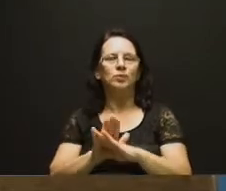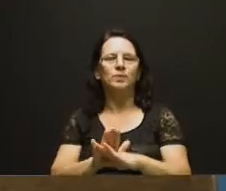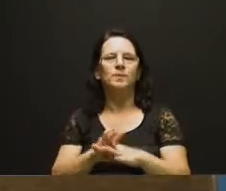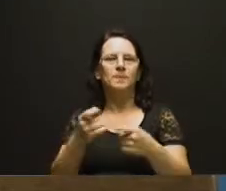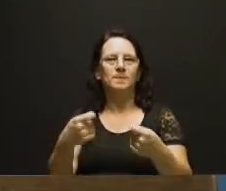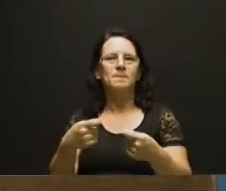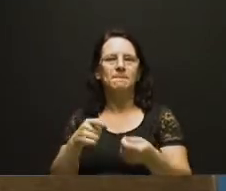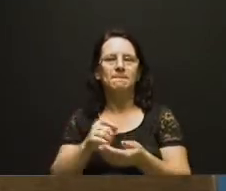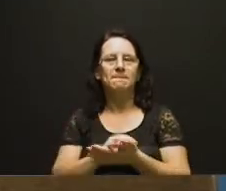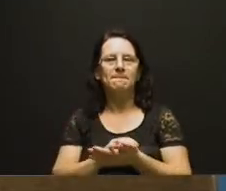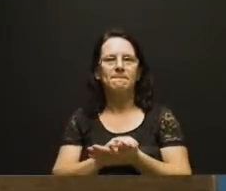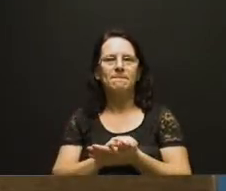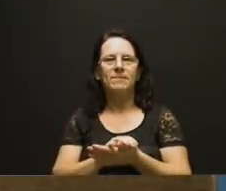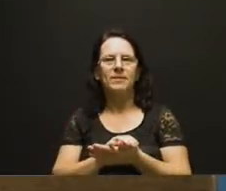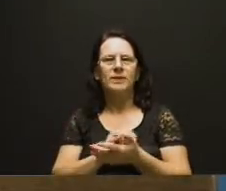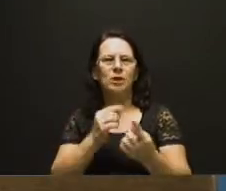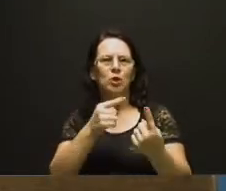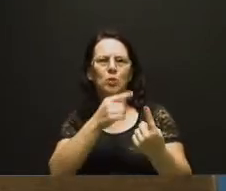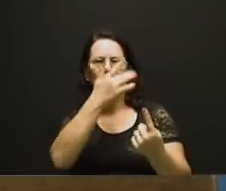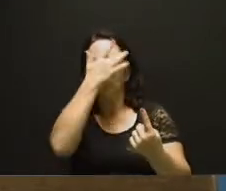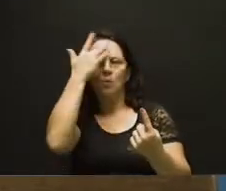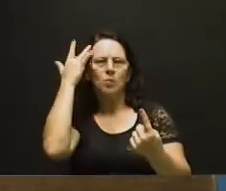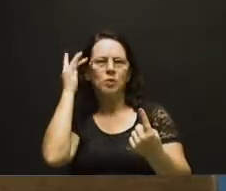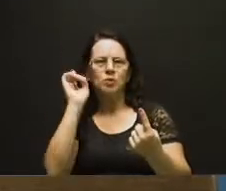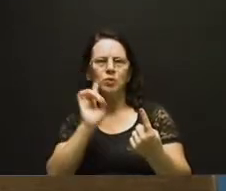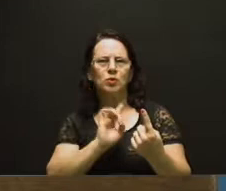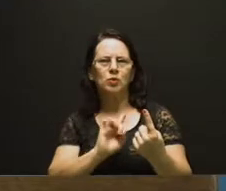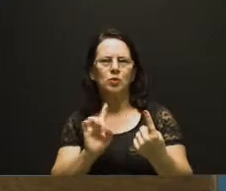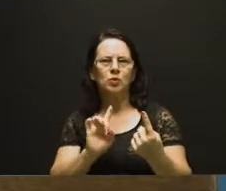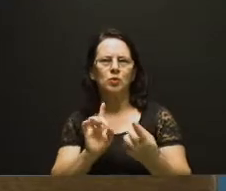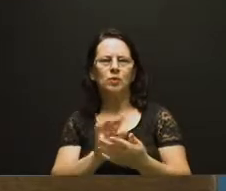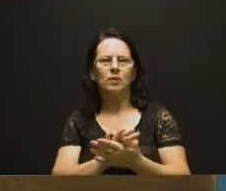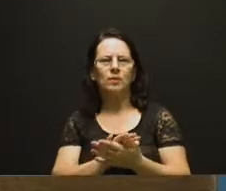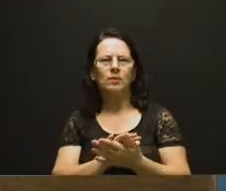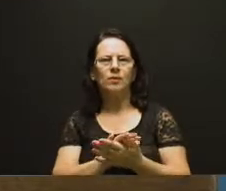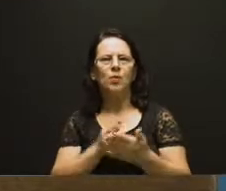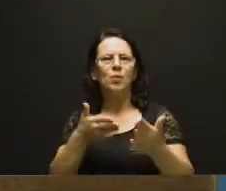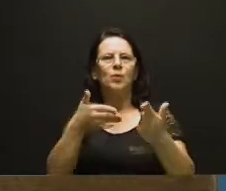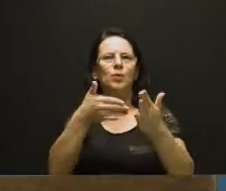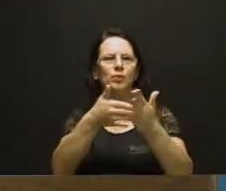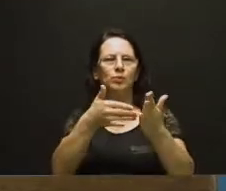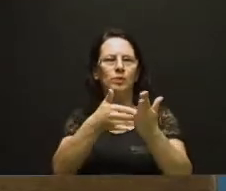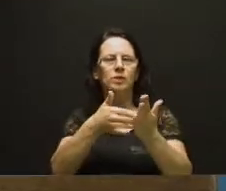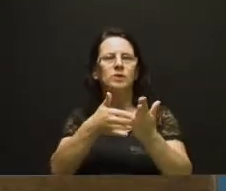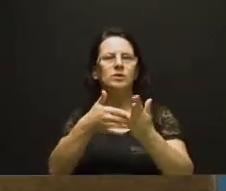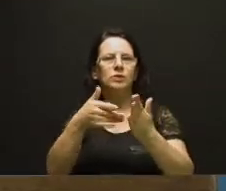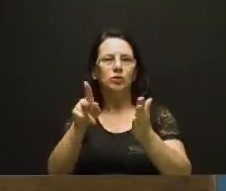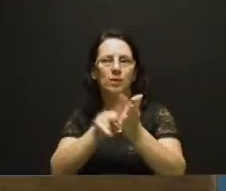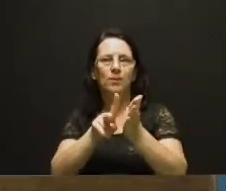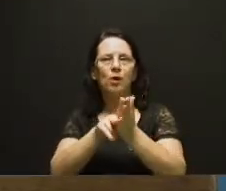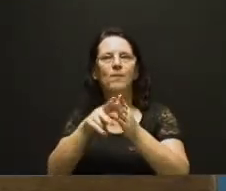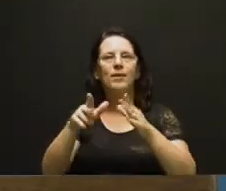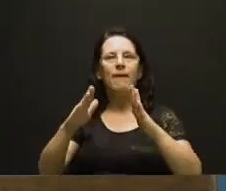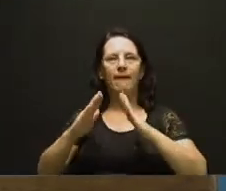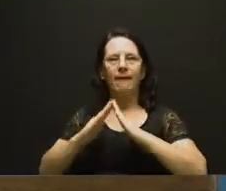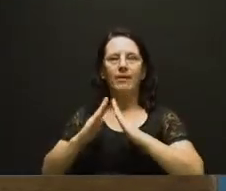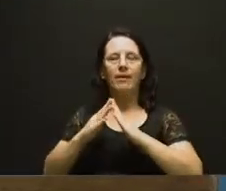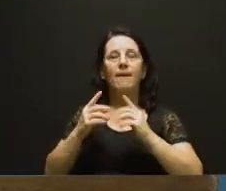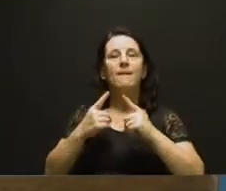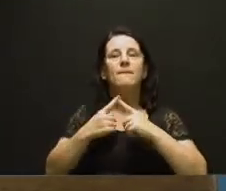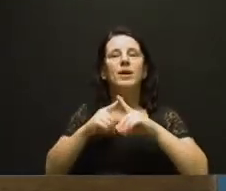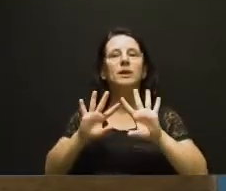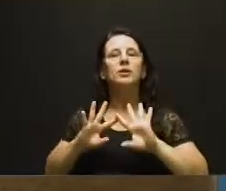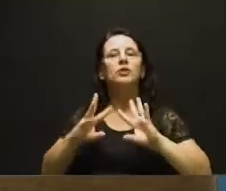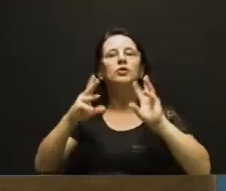nenhum nenhuma pessoa com essa com esse limite dentro da sua casa mais resolveu